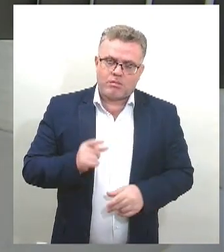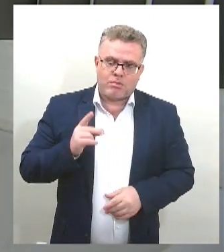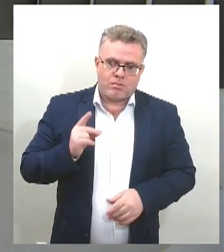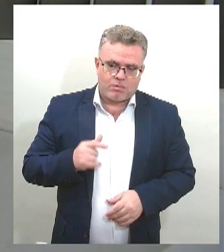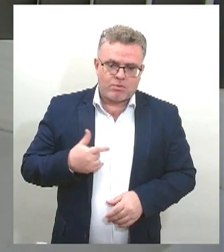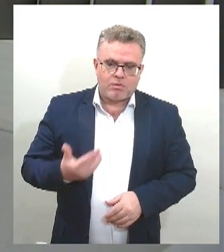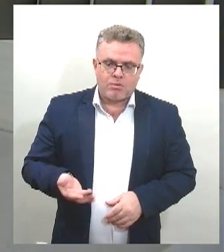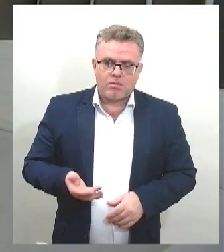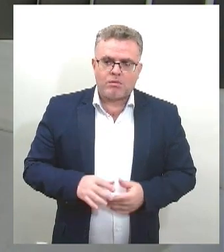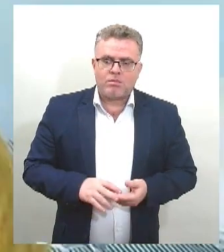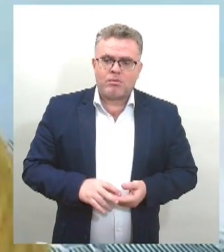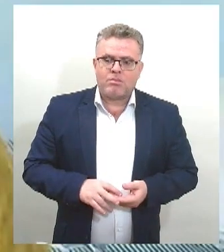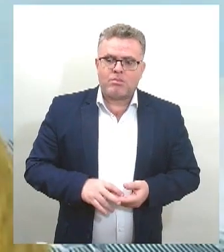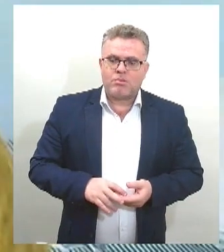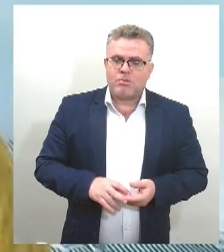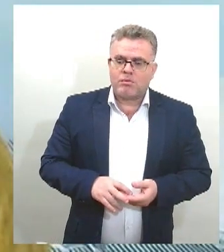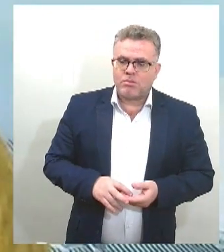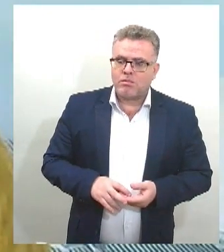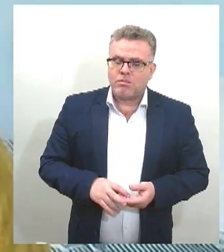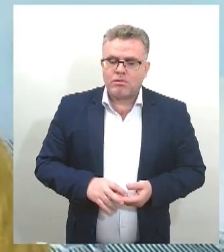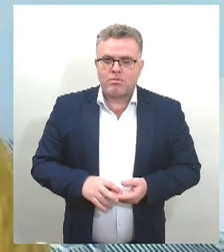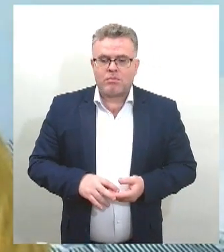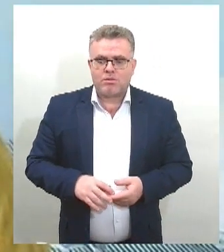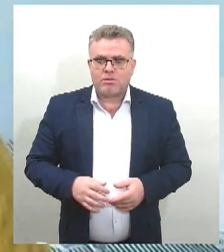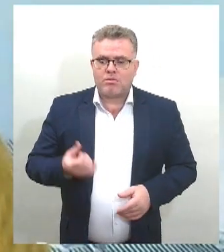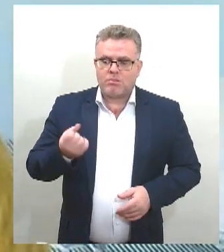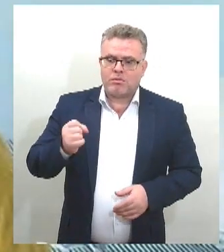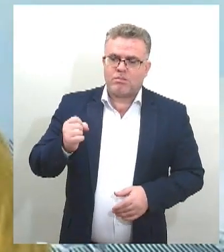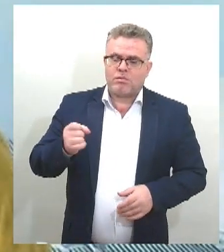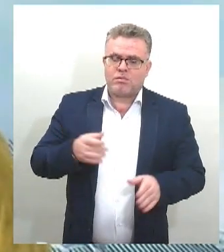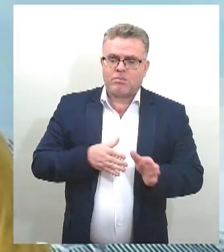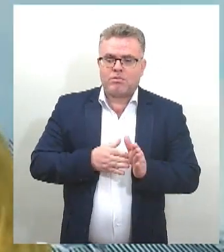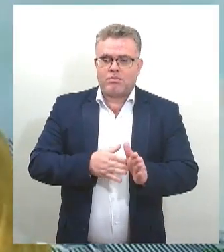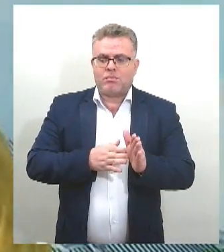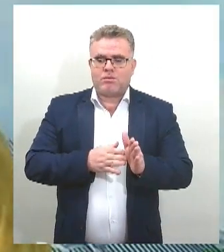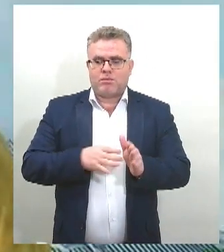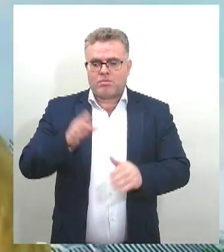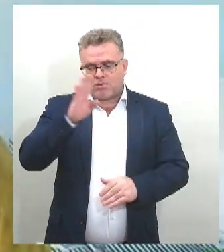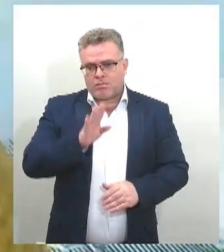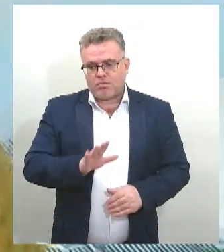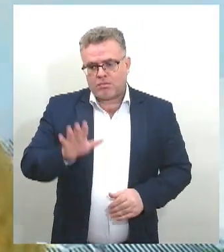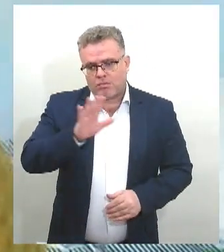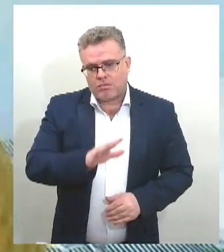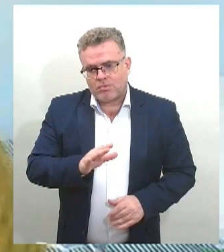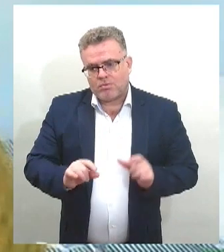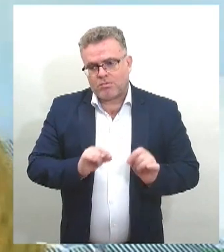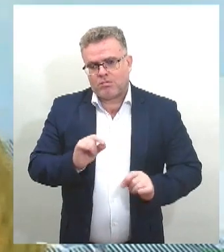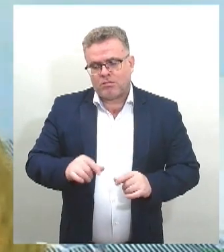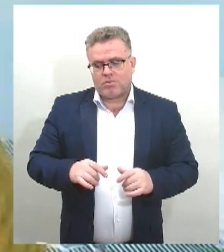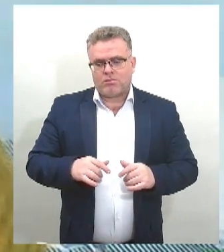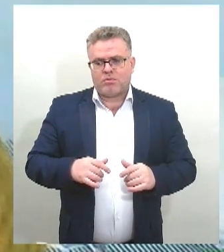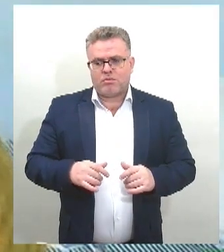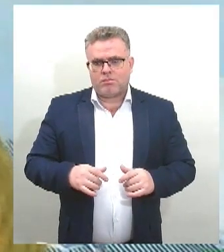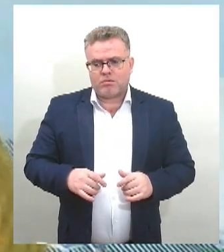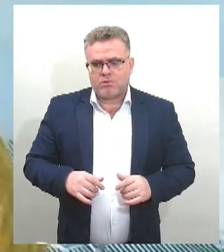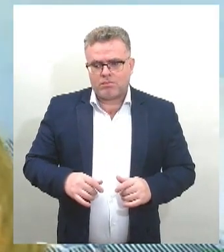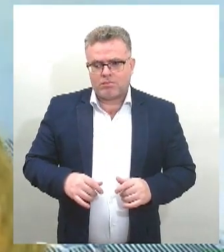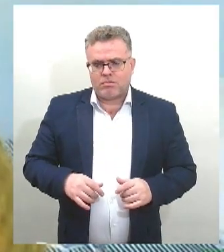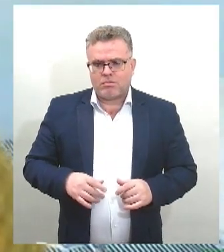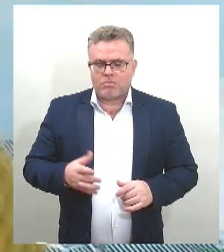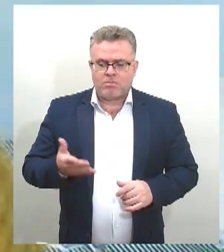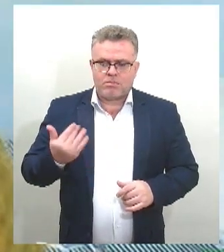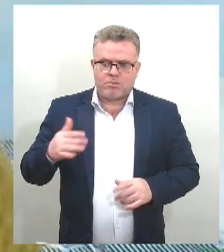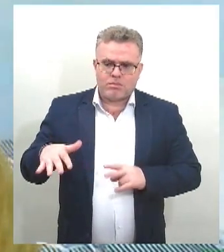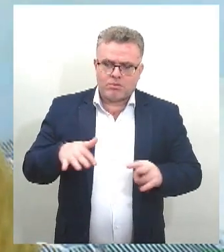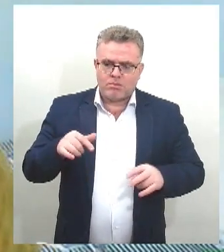Olha, Sergipe seguiu o contexto nacional, tá? Visto que, como eu estava lendo um texto essa semana, Sergipe